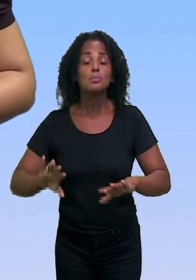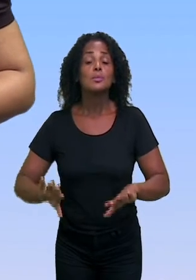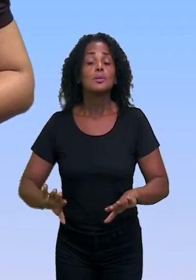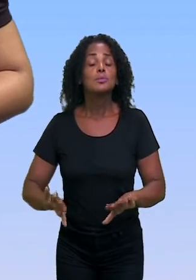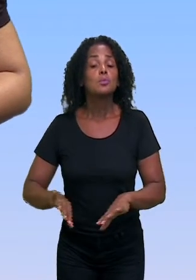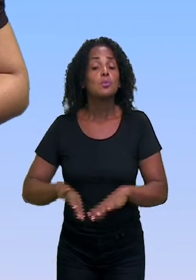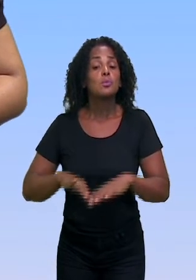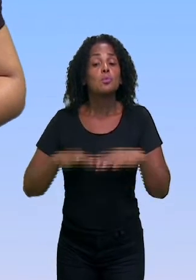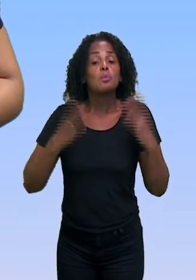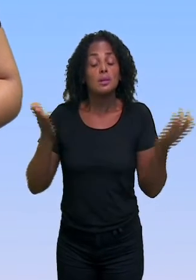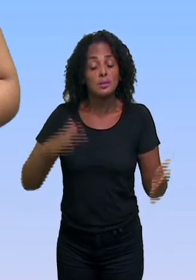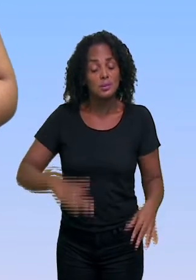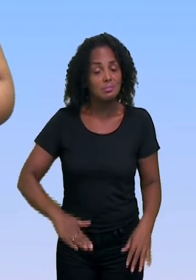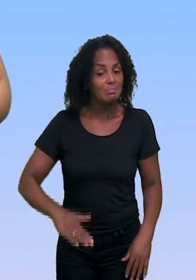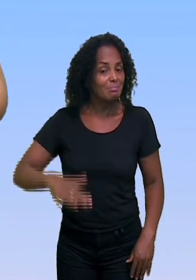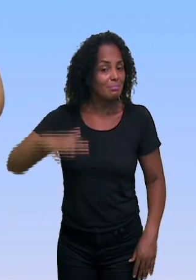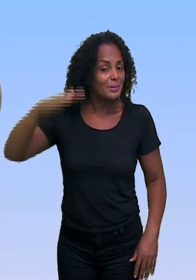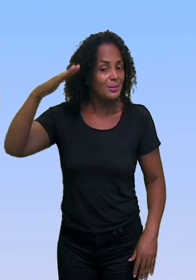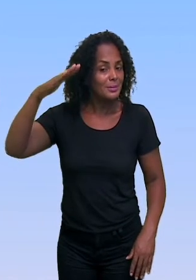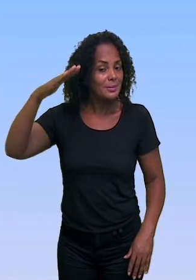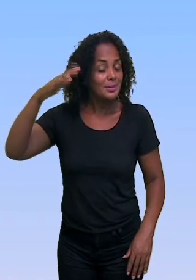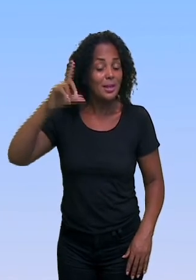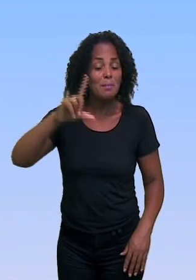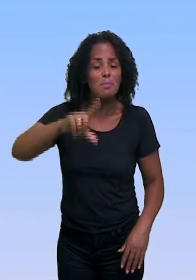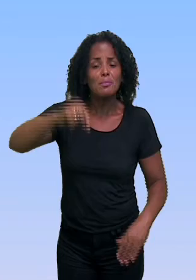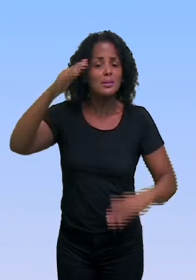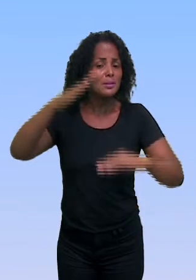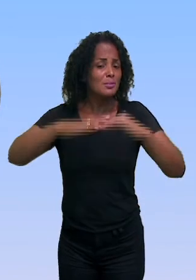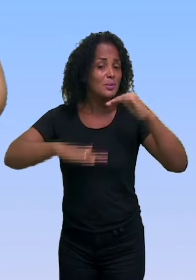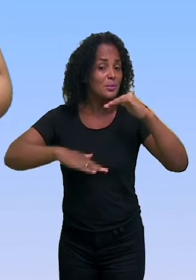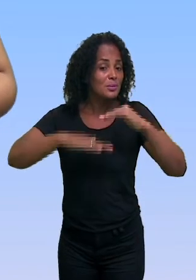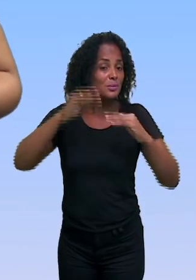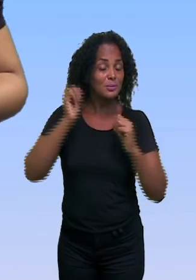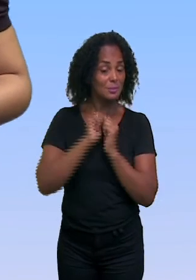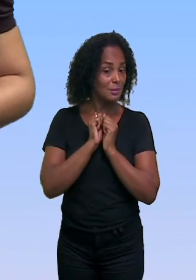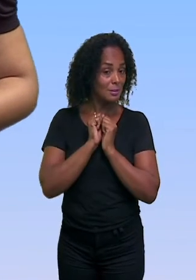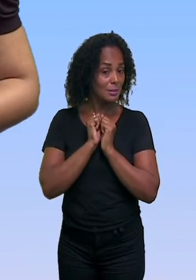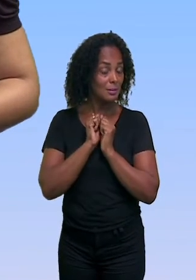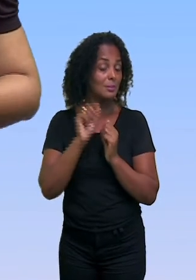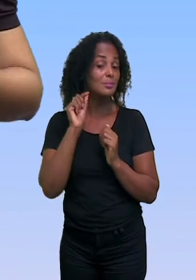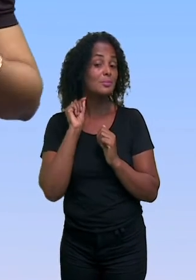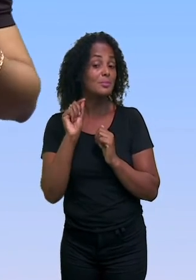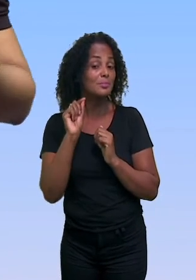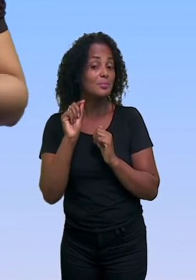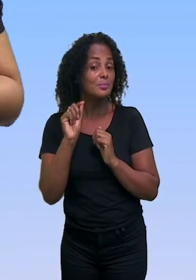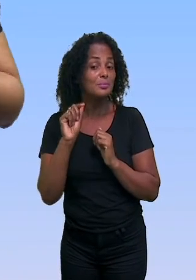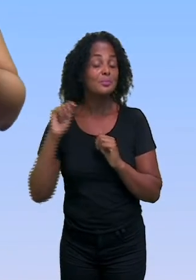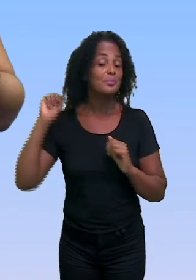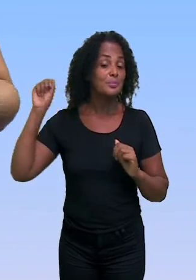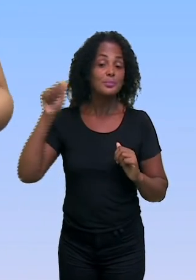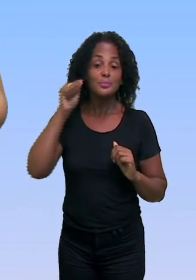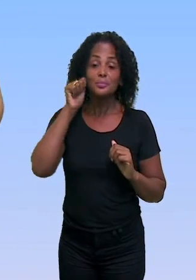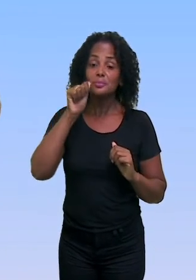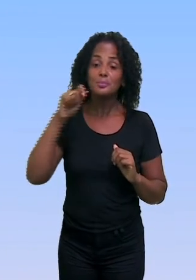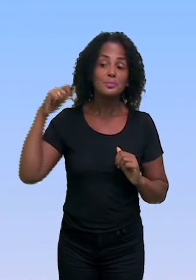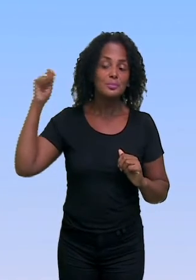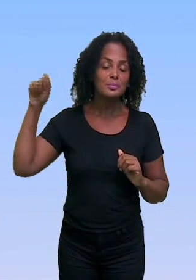crescer ai quem bieneck stress eu posso ser uma